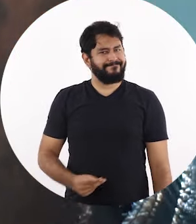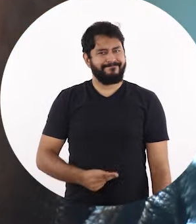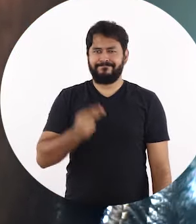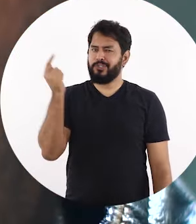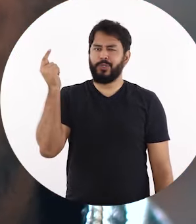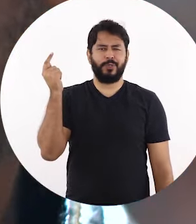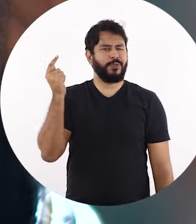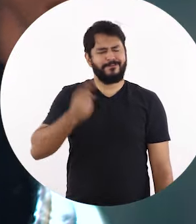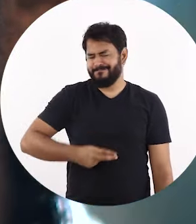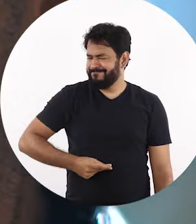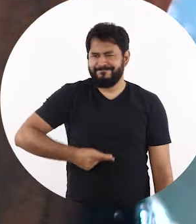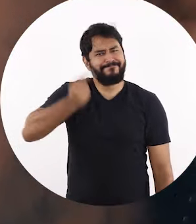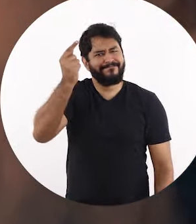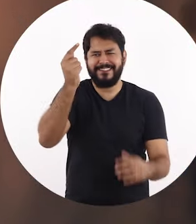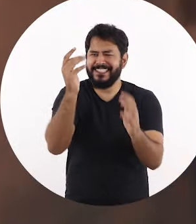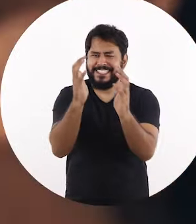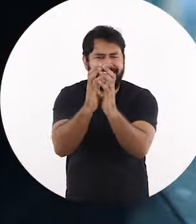Vou-me embora pra lá.